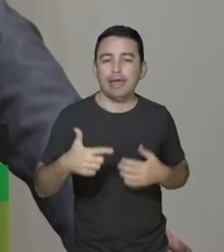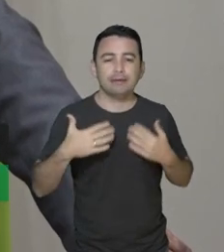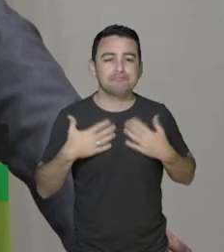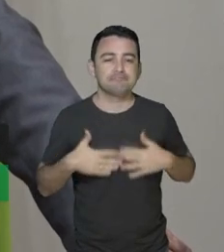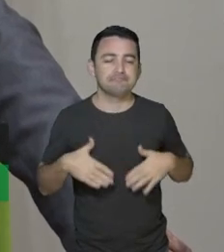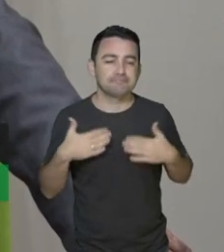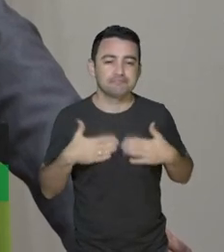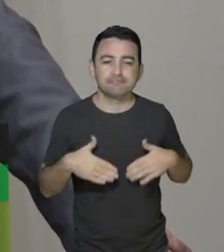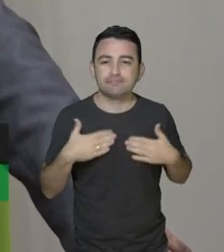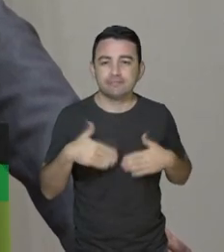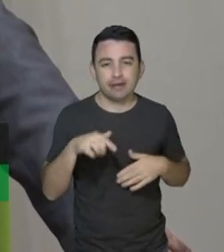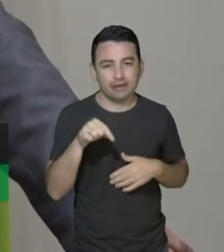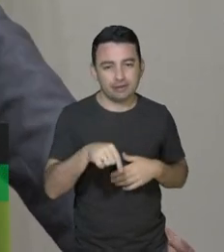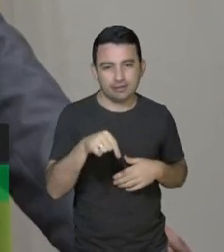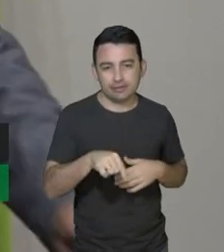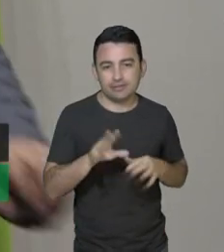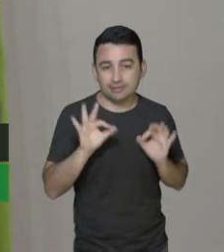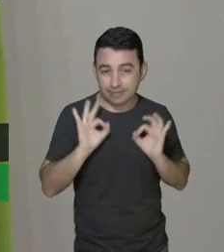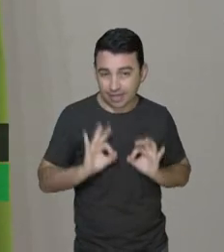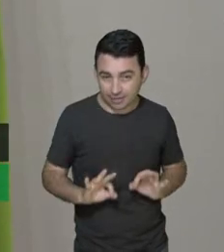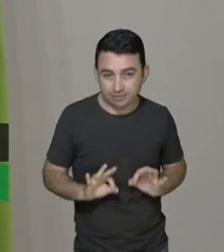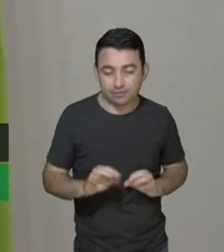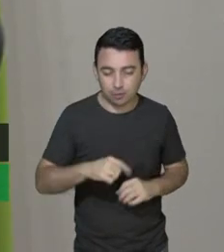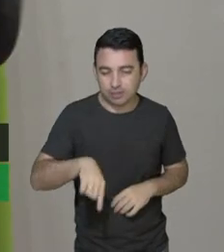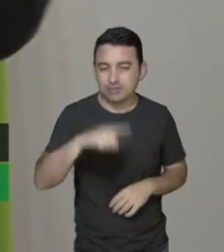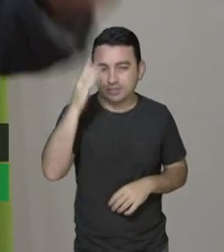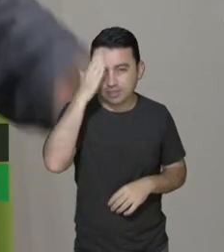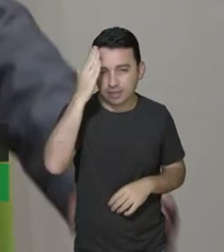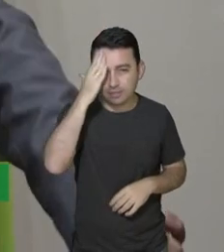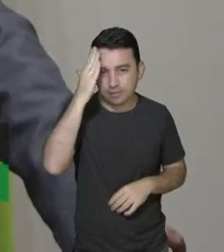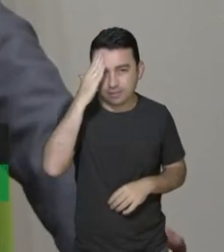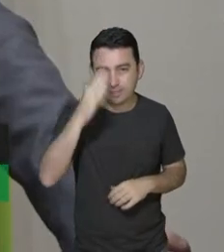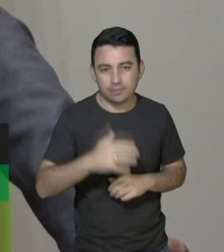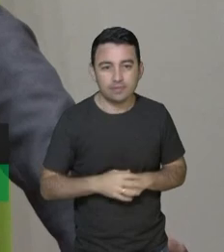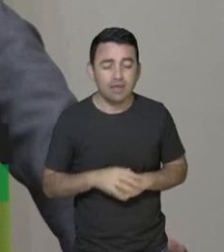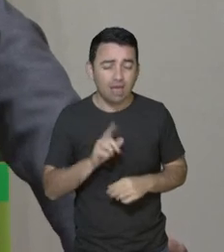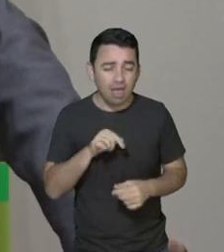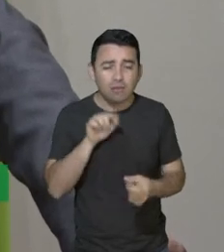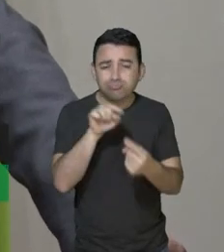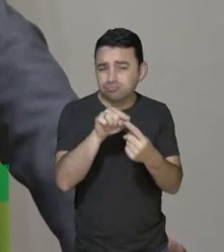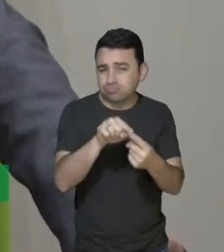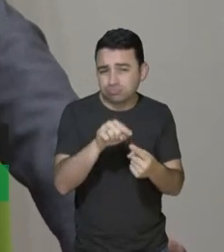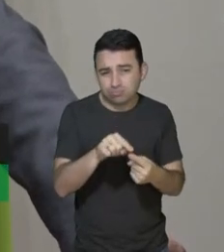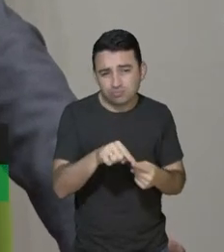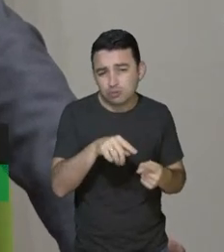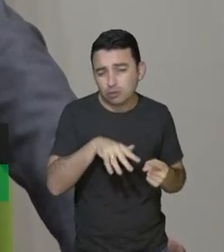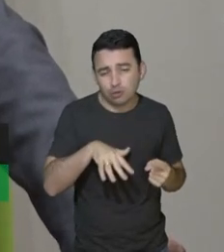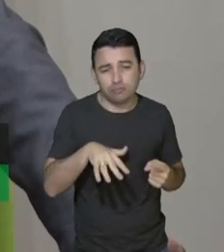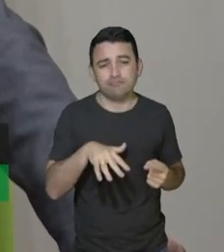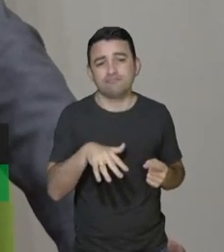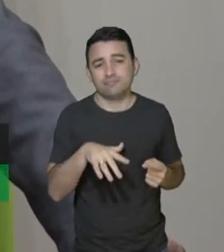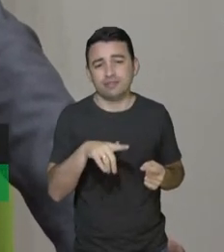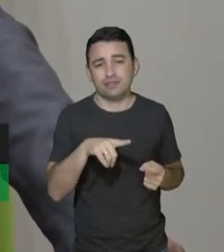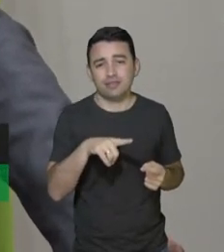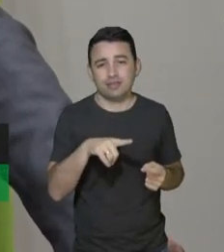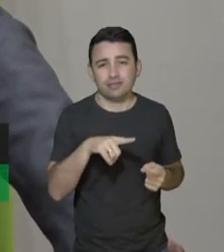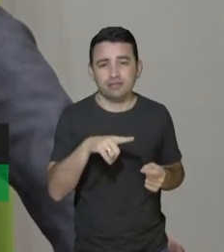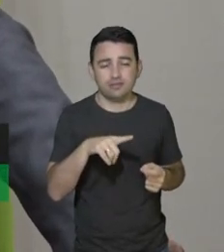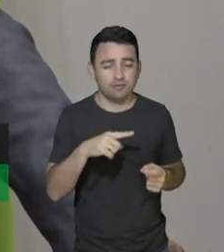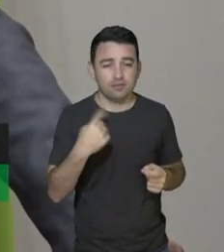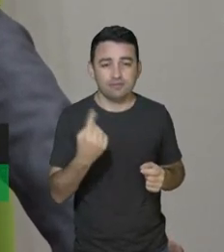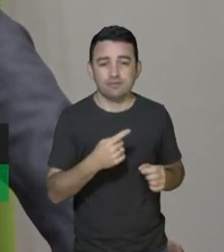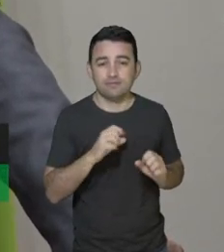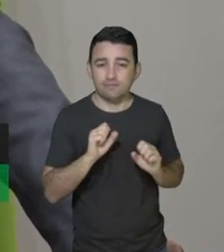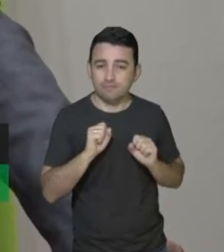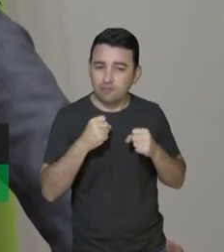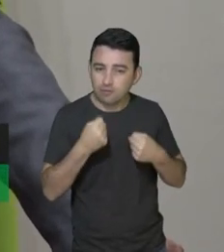que a gente tem aqui, certamente que não, mas acho que são missões que nos são atribuídas e a gente faz de tudo para